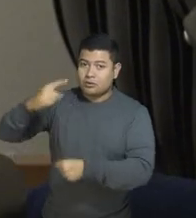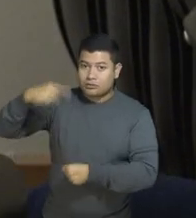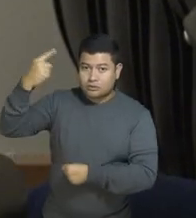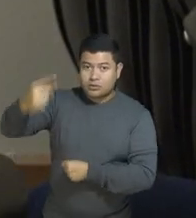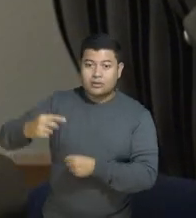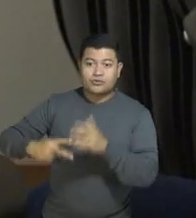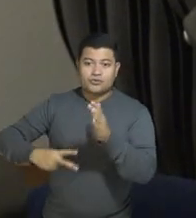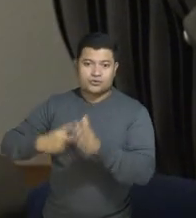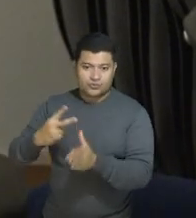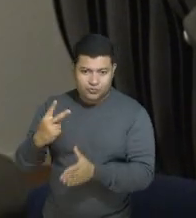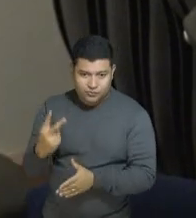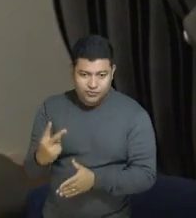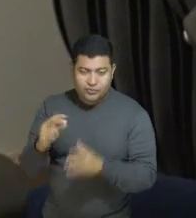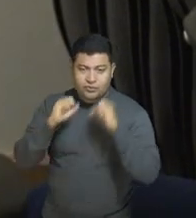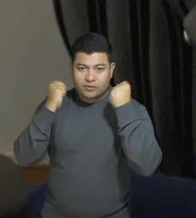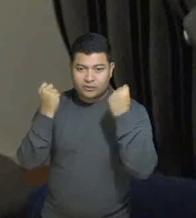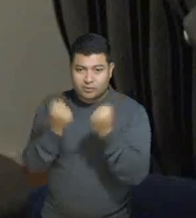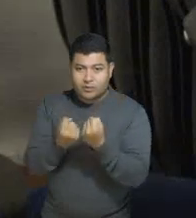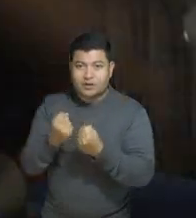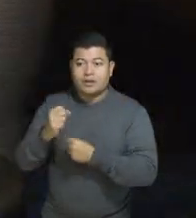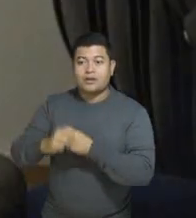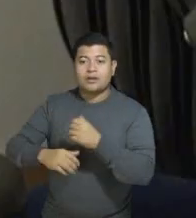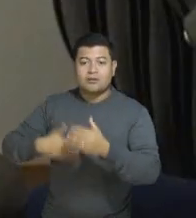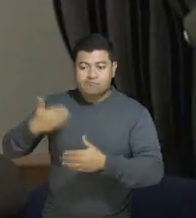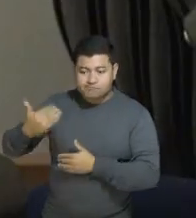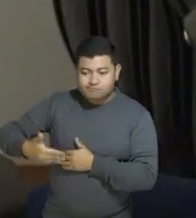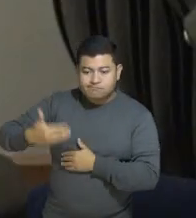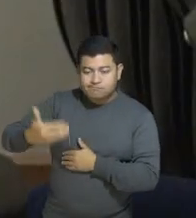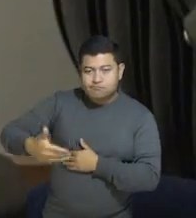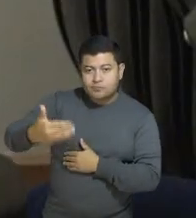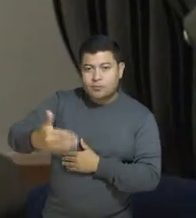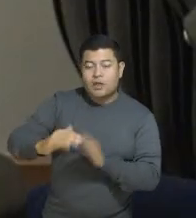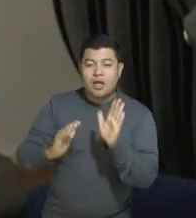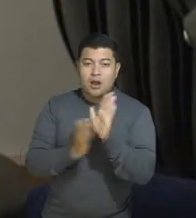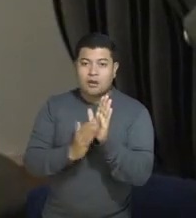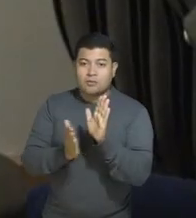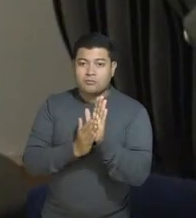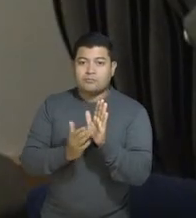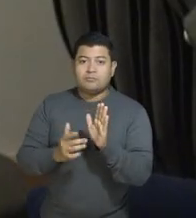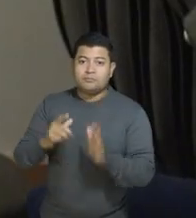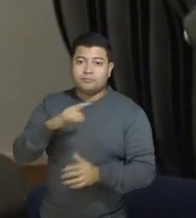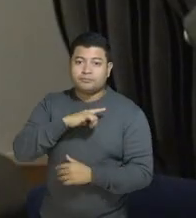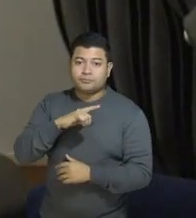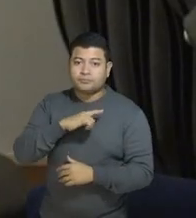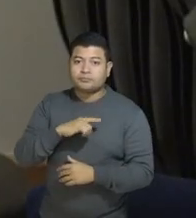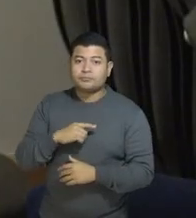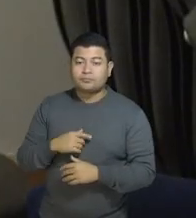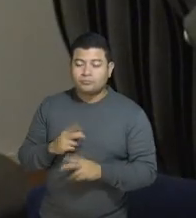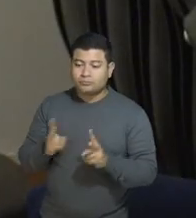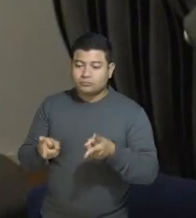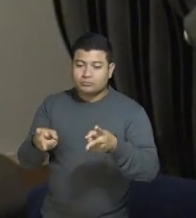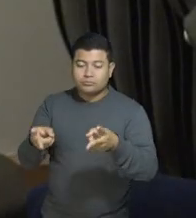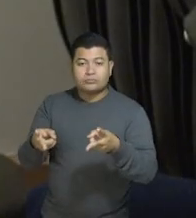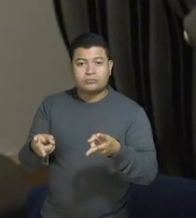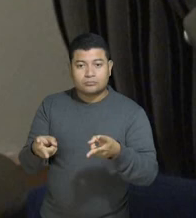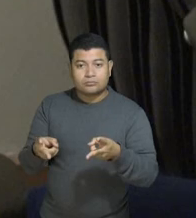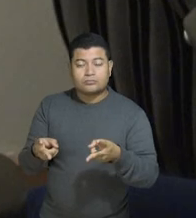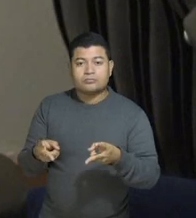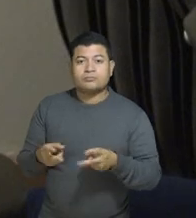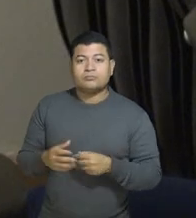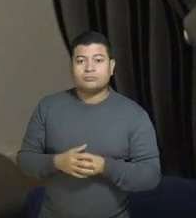segundo, né? E o outro ano tenha o terceiro, e que essa proposta possa ter continuidade, mantendo